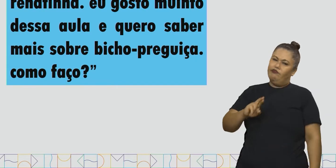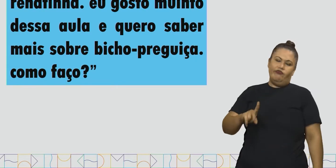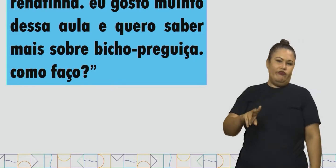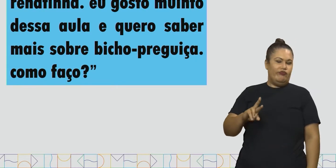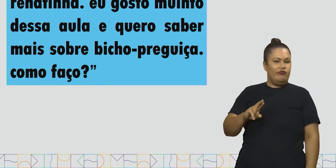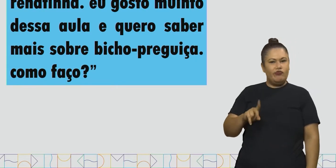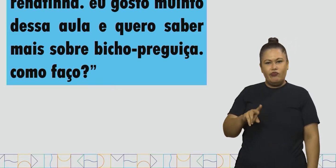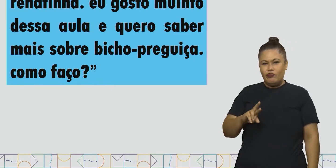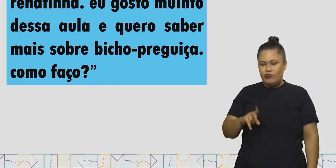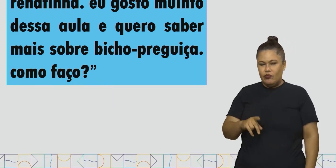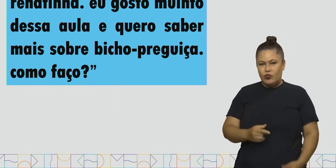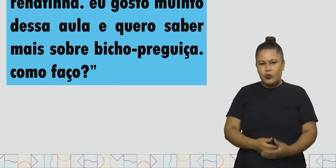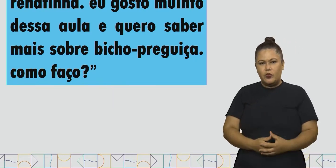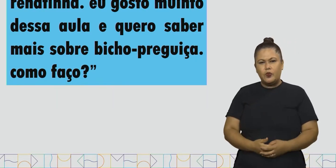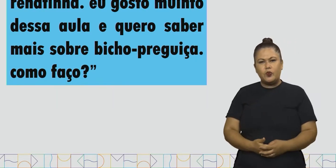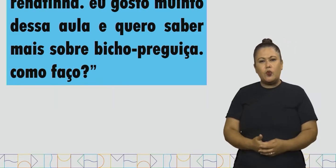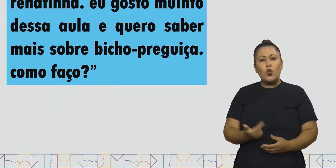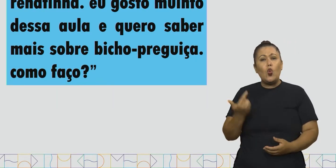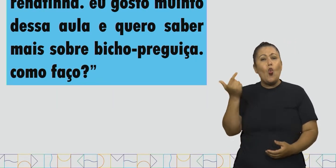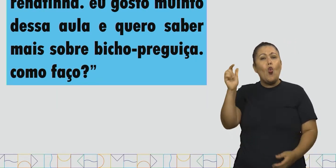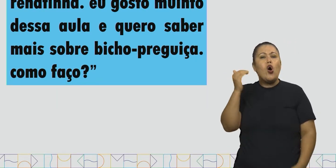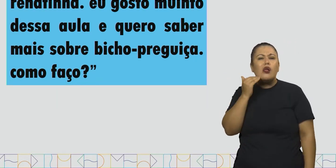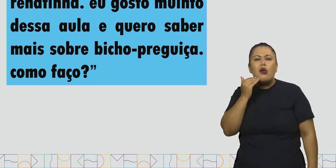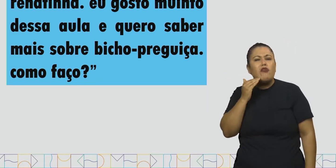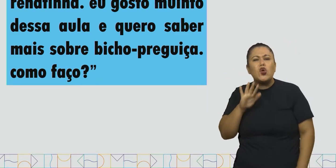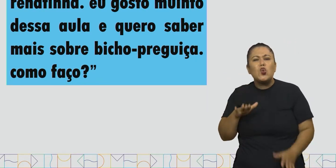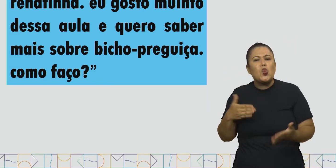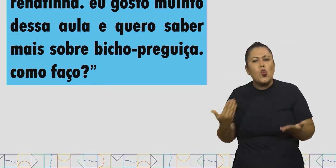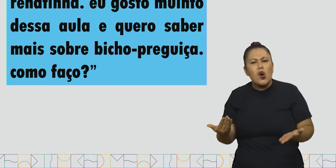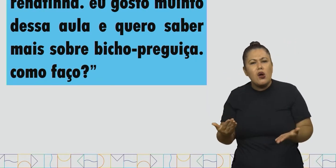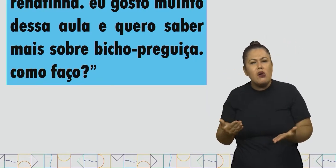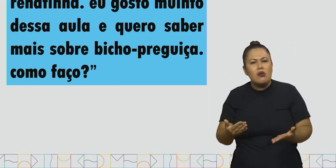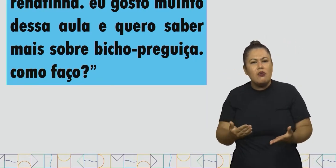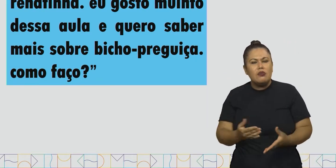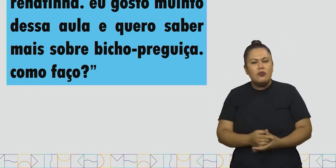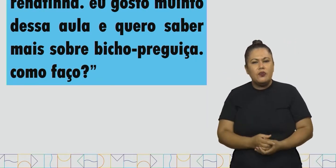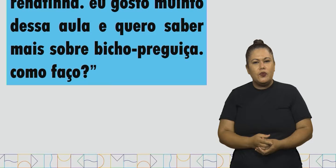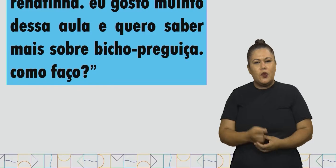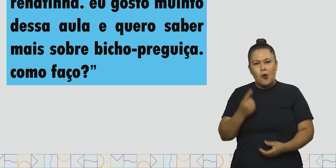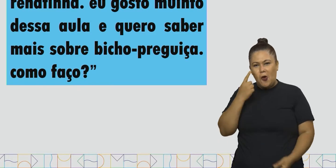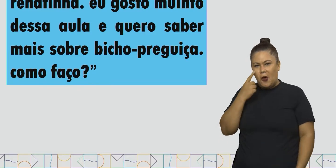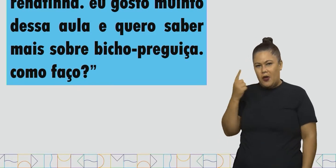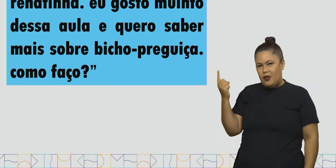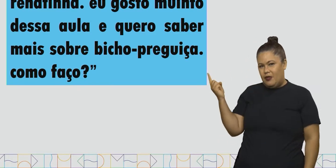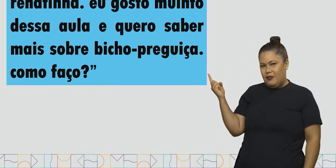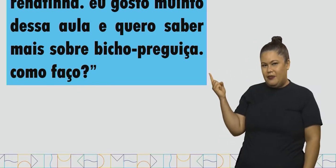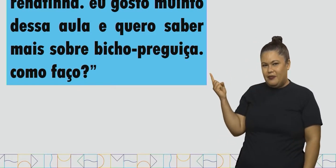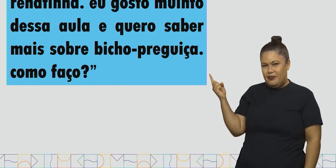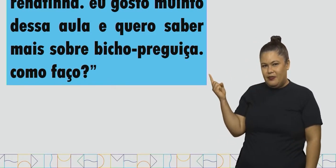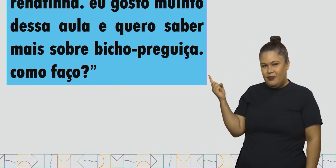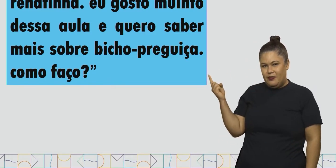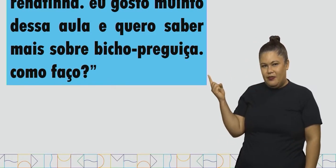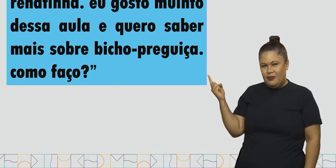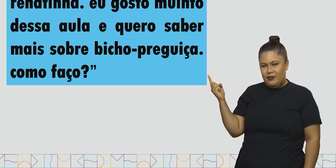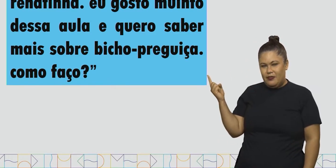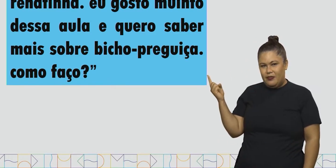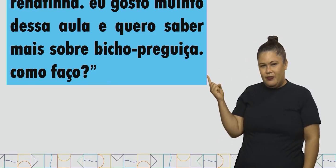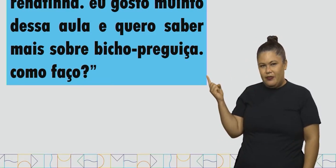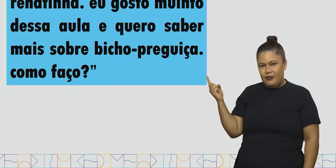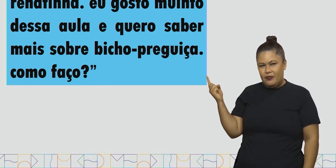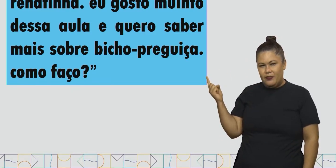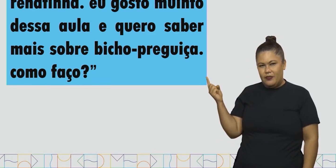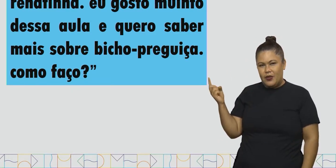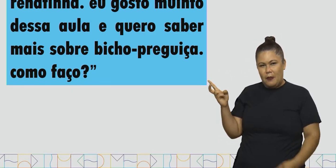maneira. Outro erro que podemos encontrar por aqui é o que vem depois da palavra